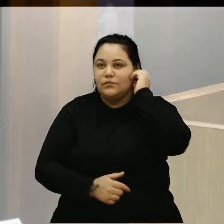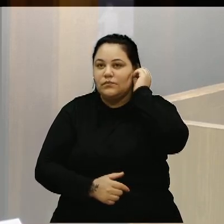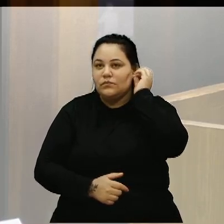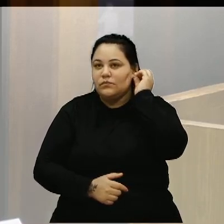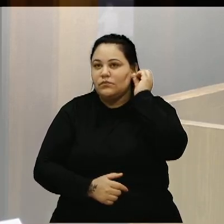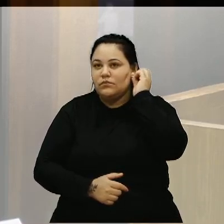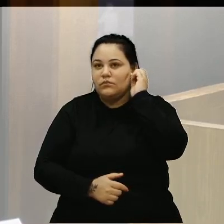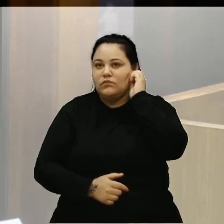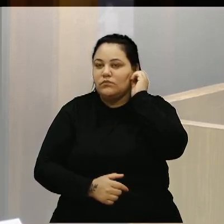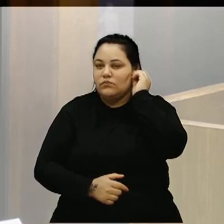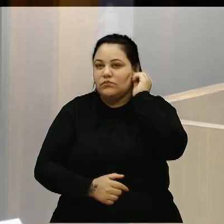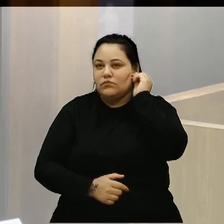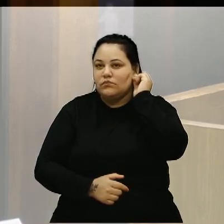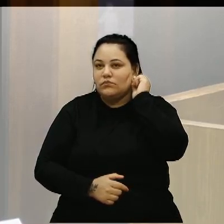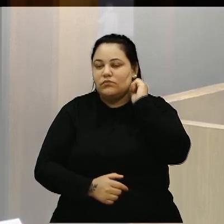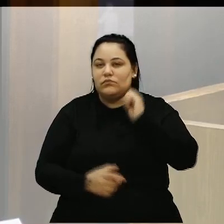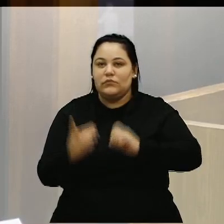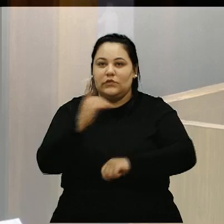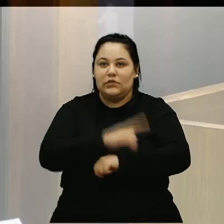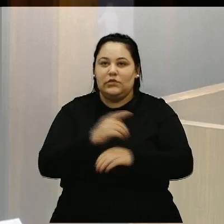Datado logo em seguida, no dia